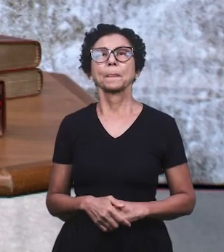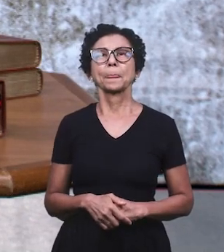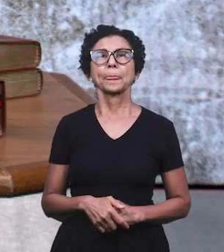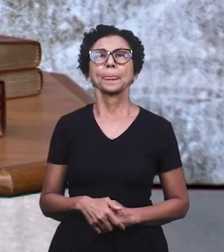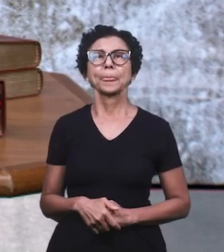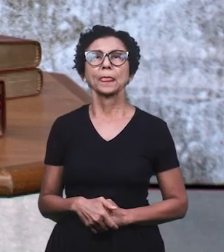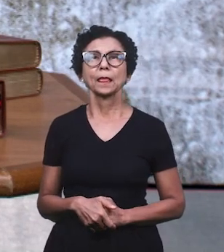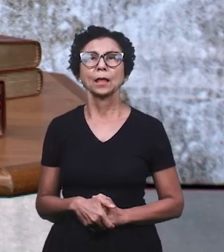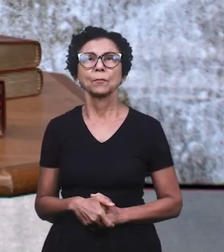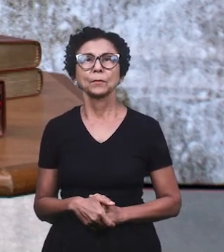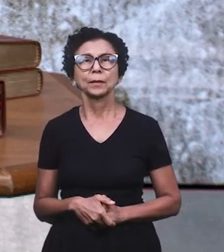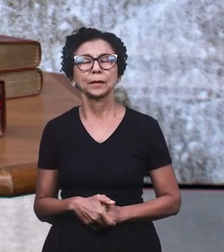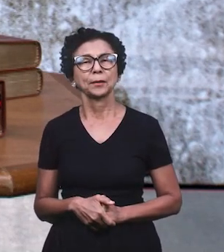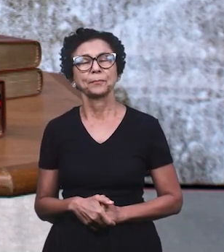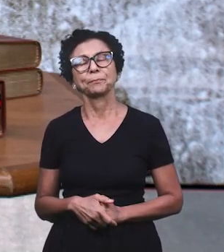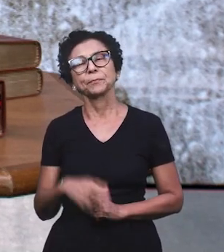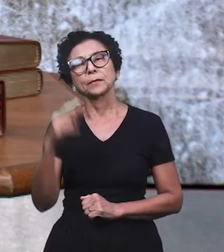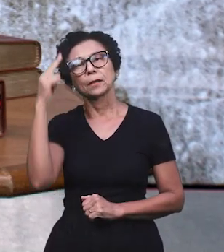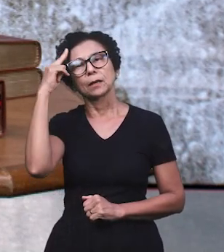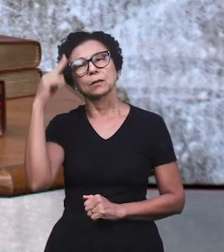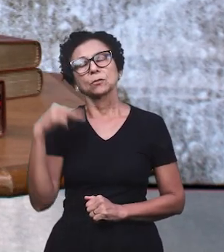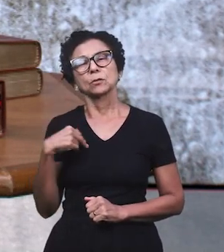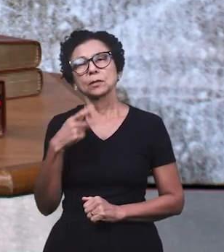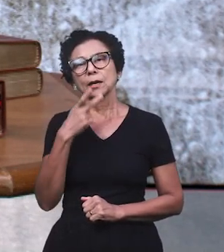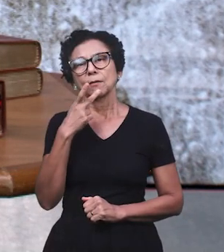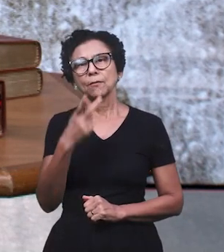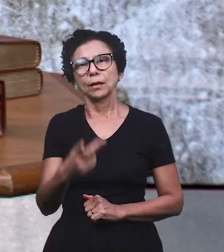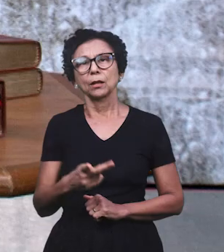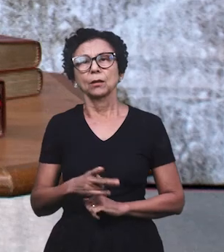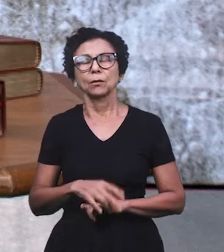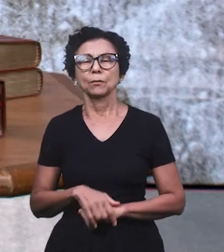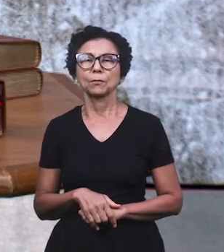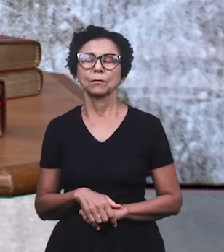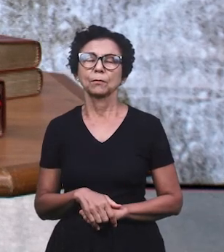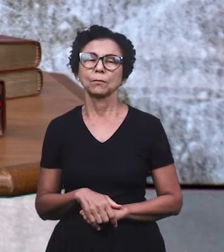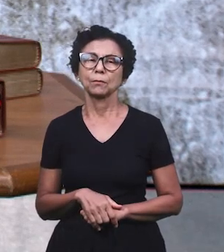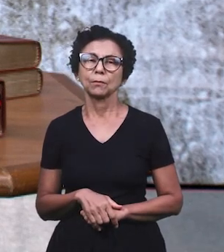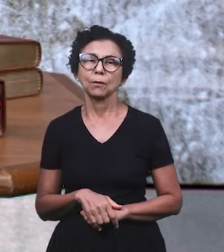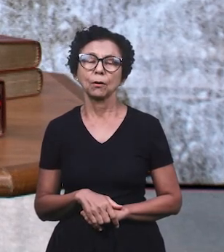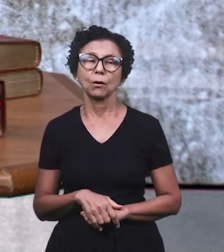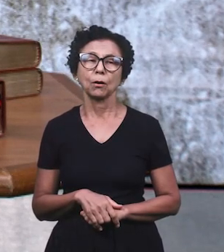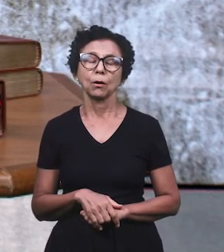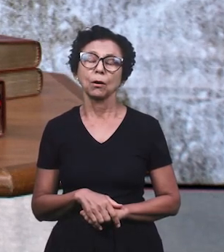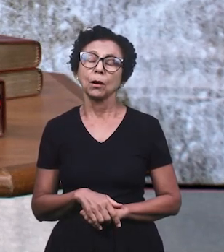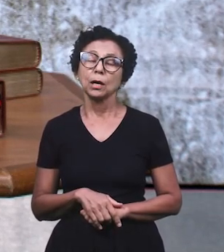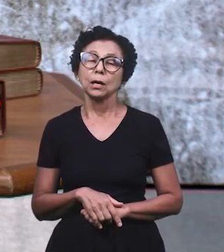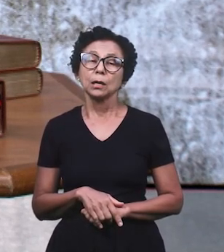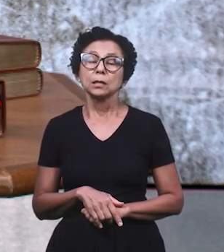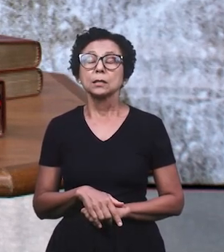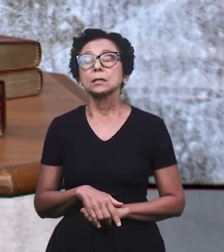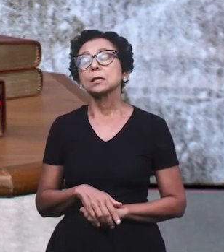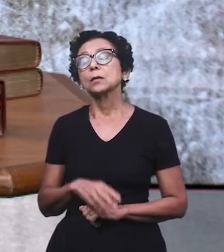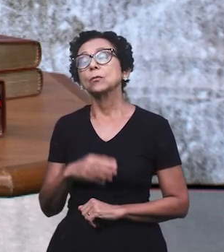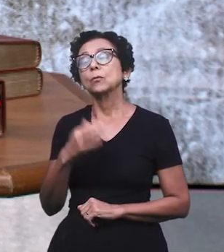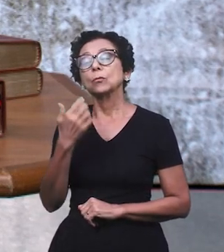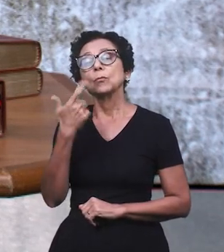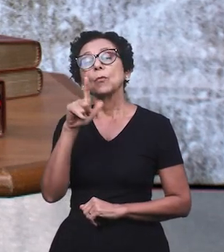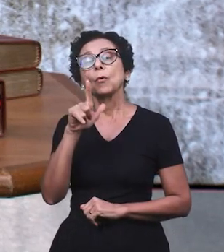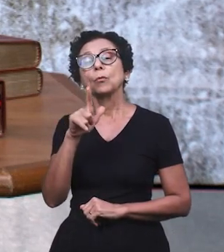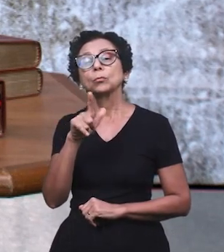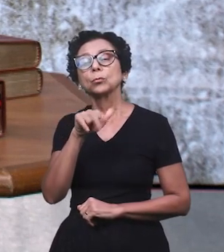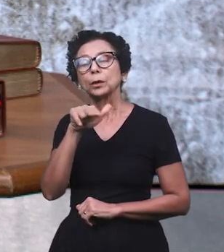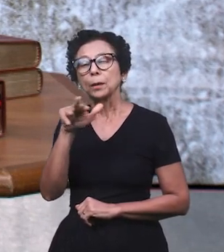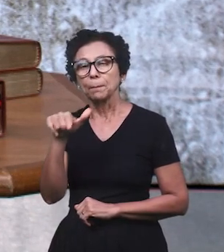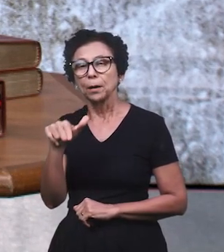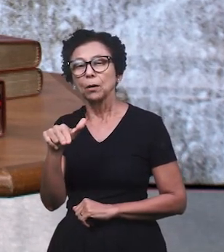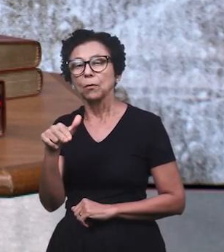eles não poderiam voltar a comprar alimento se não trouxessem o irmão mais novo, e ainda disse que um